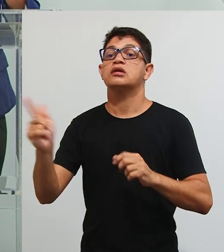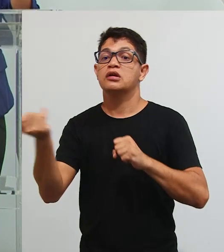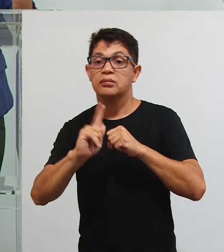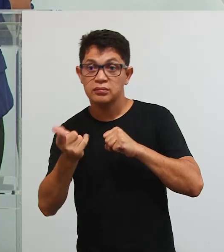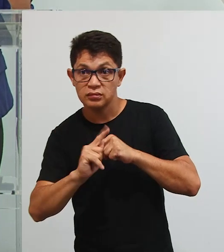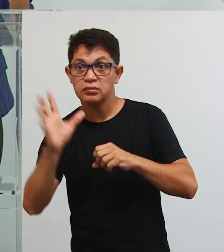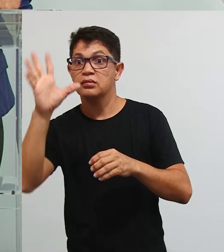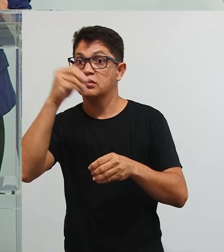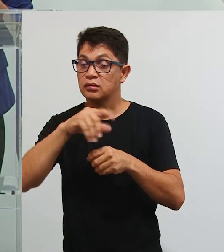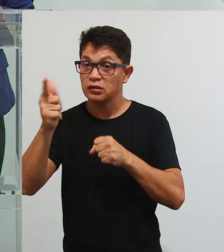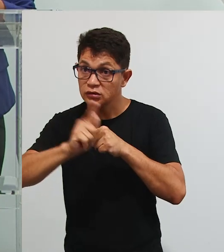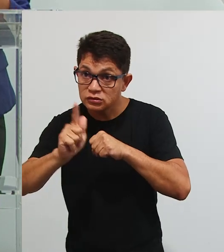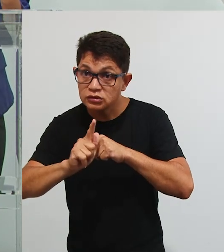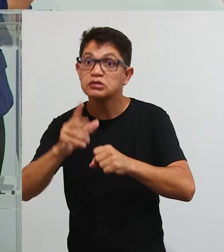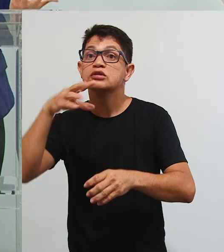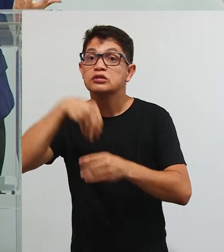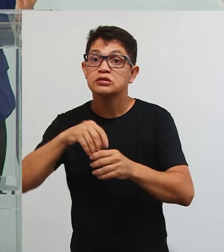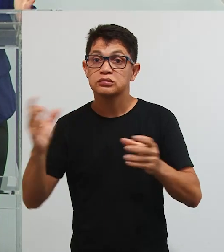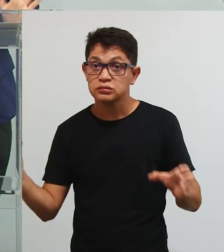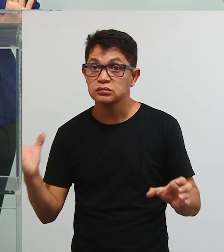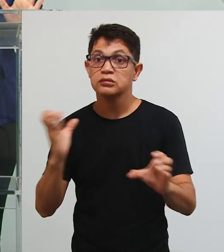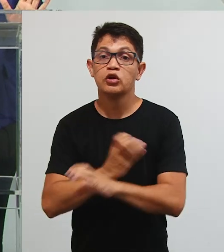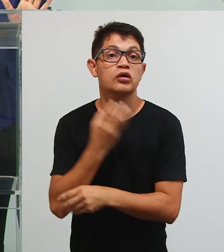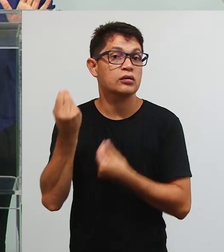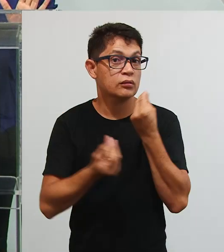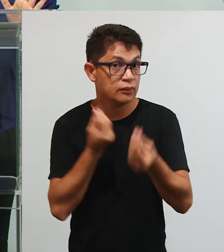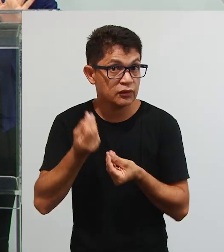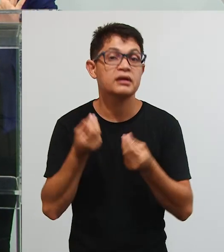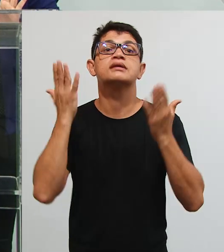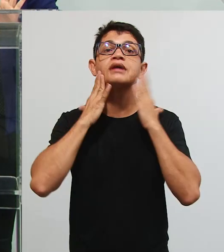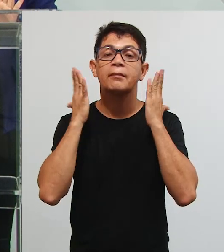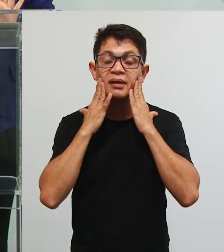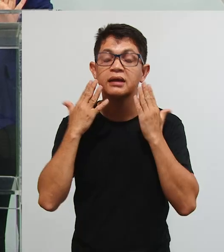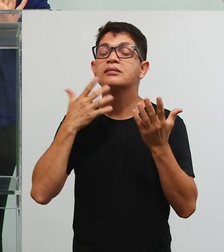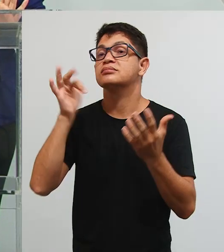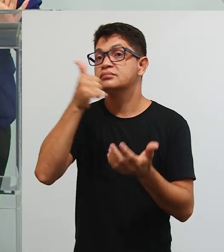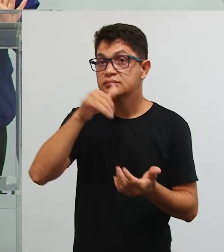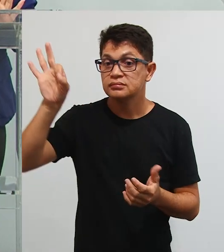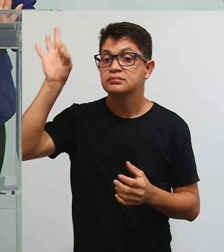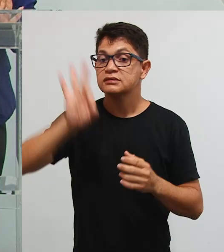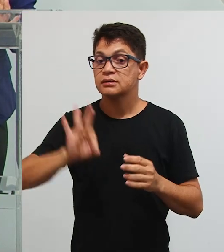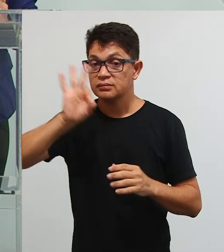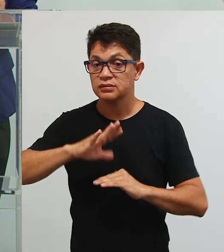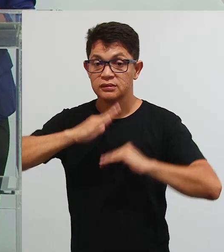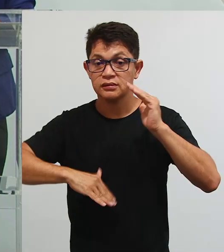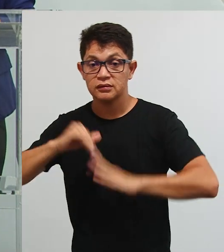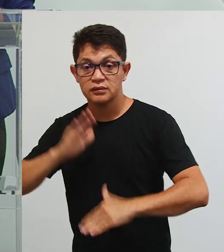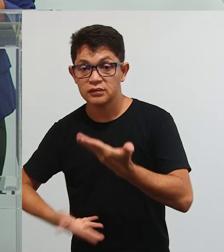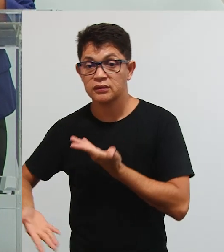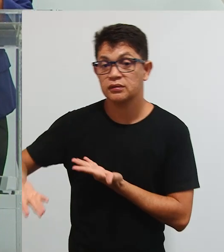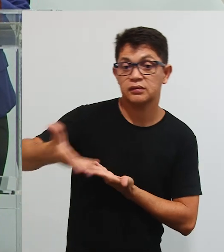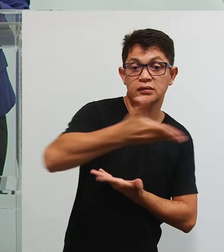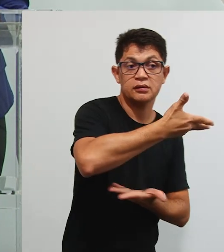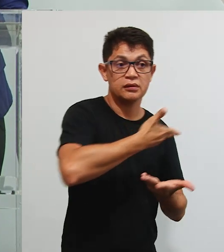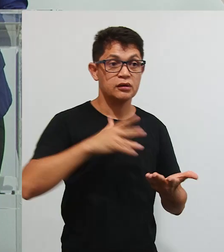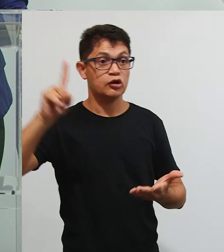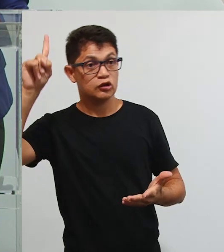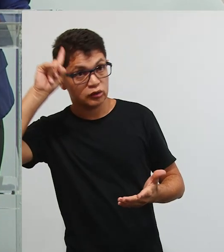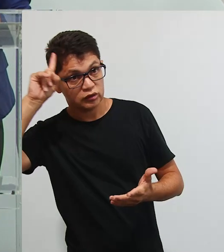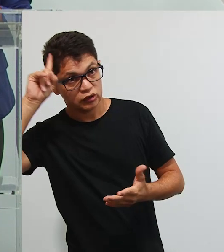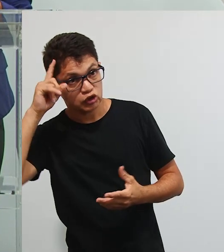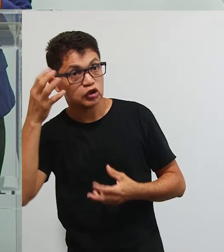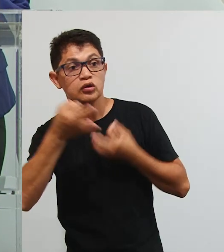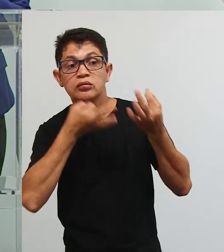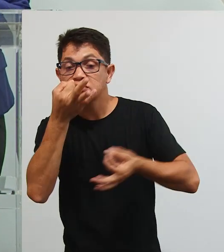são gestões que são complexas, porque gerir uma escola não é algo tão simples, por isso ela tem que ser uma decisão dialogada,